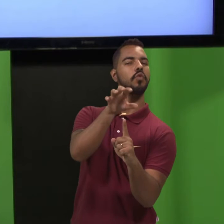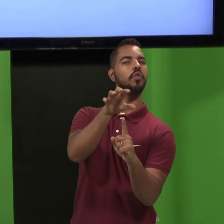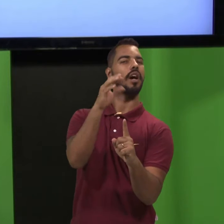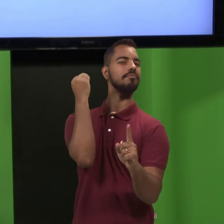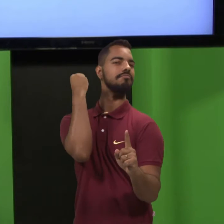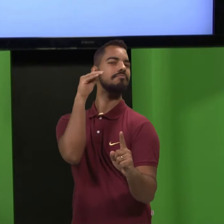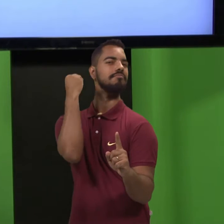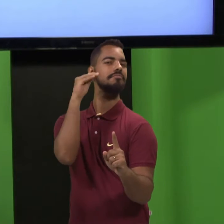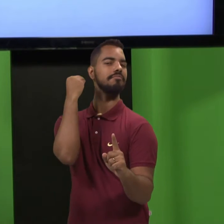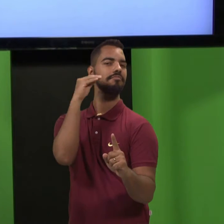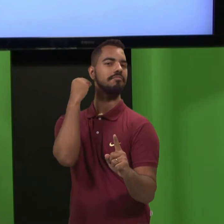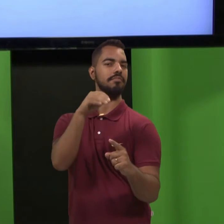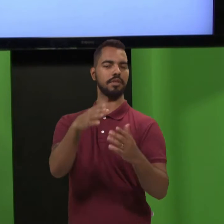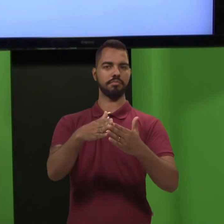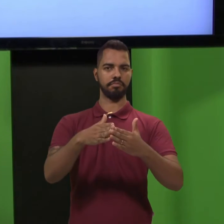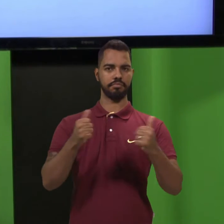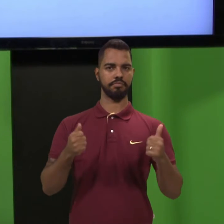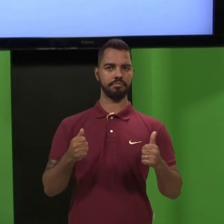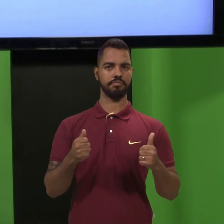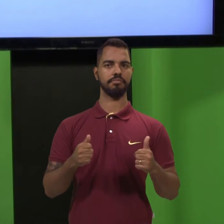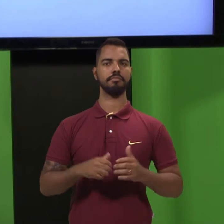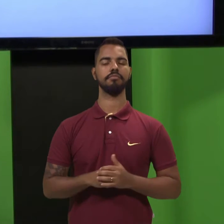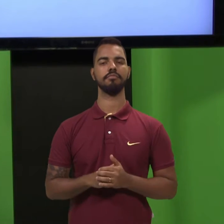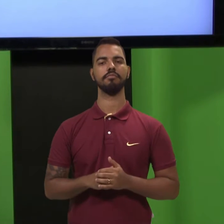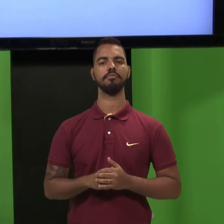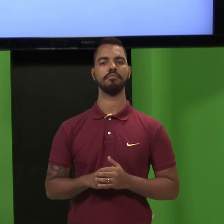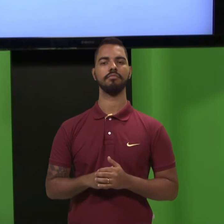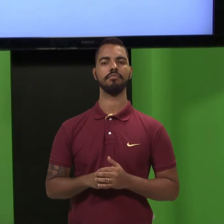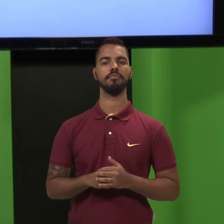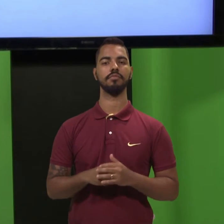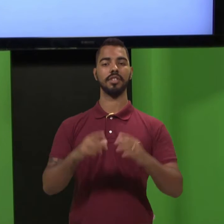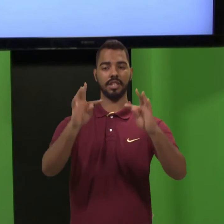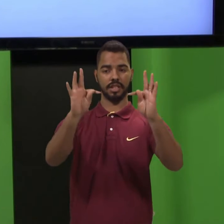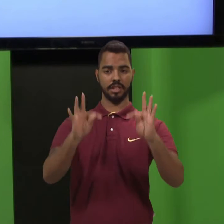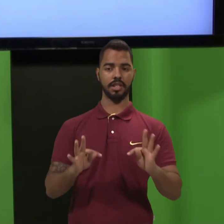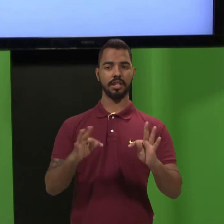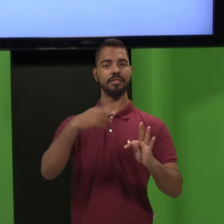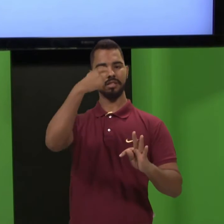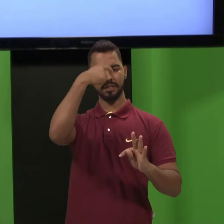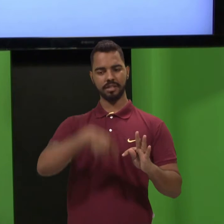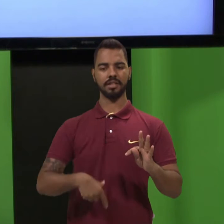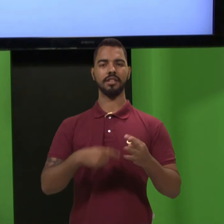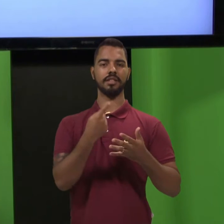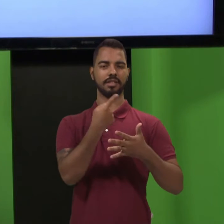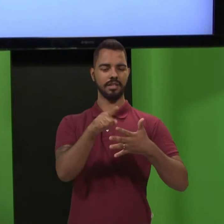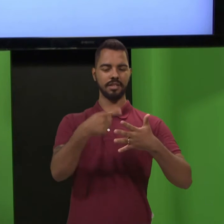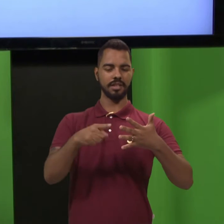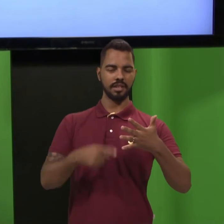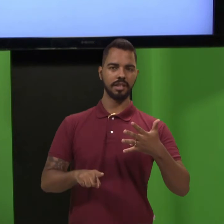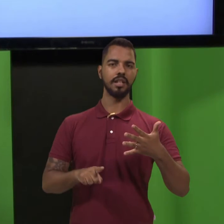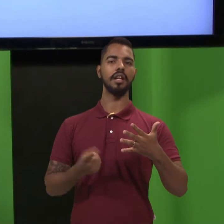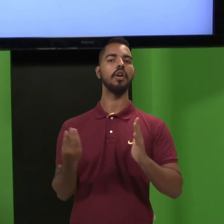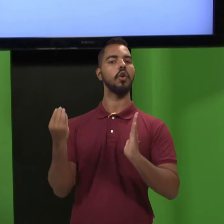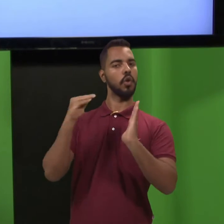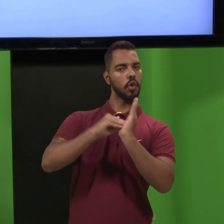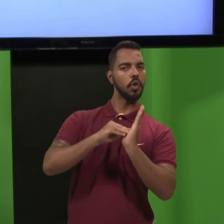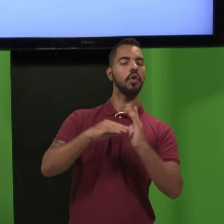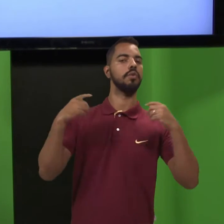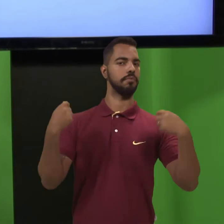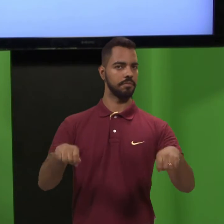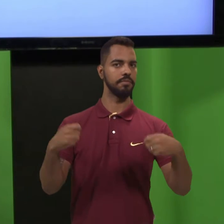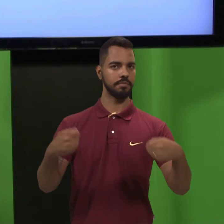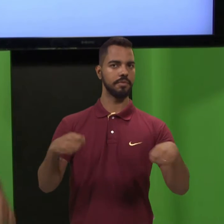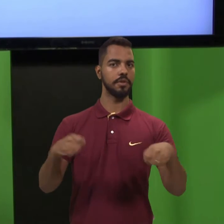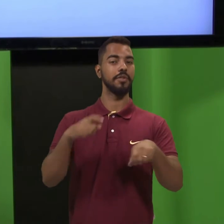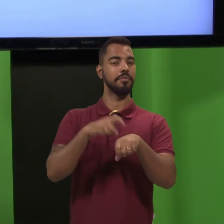documento inclui os dados de identificação do requerente. Portanto, precisamos dedicar uma atenção especial no momento da